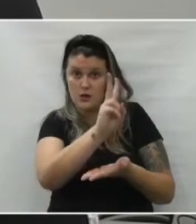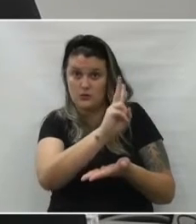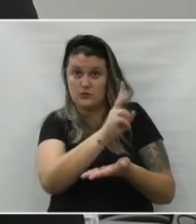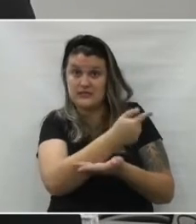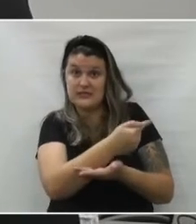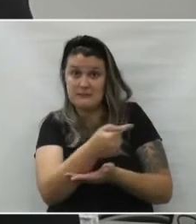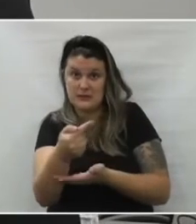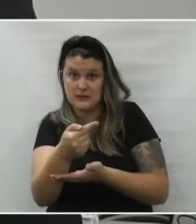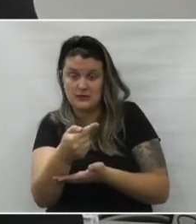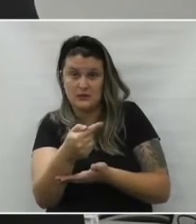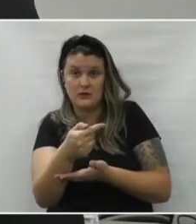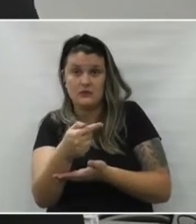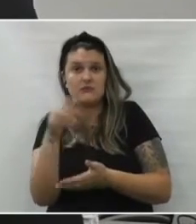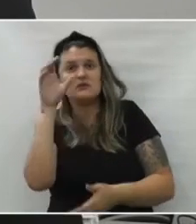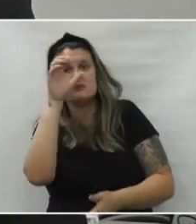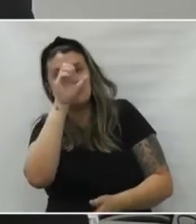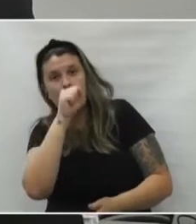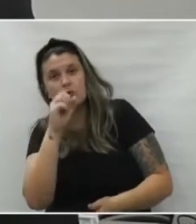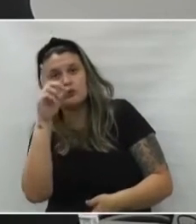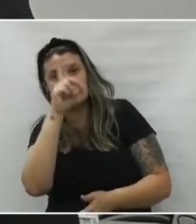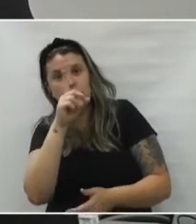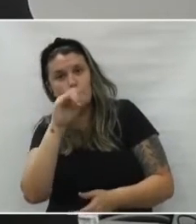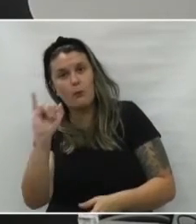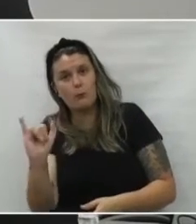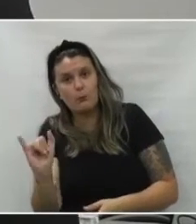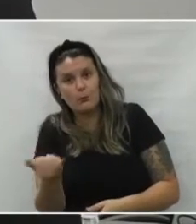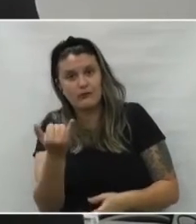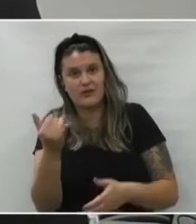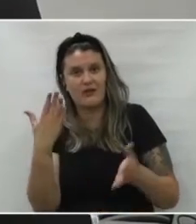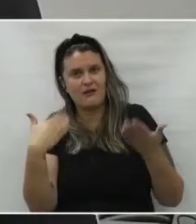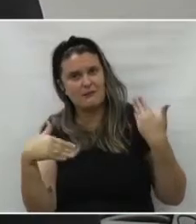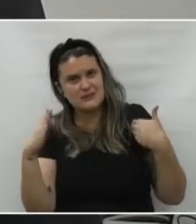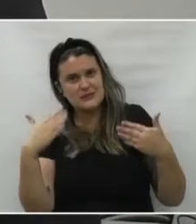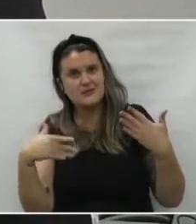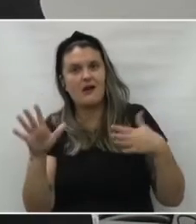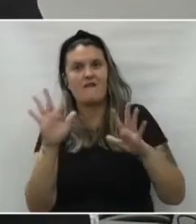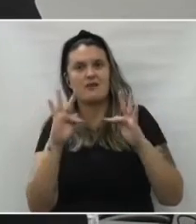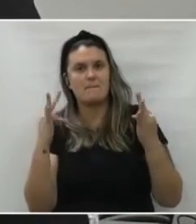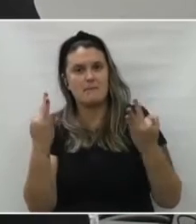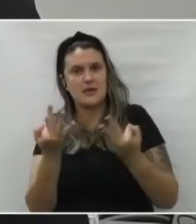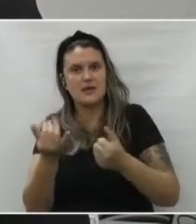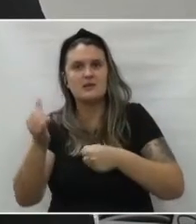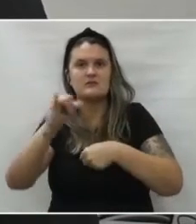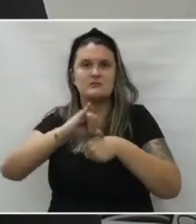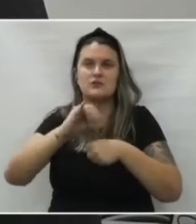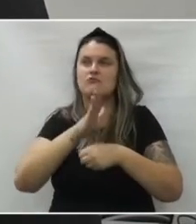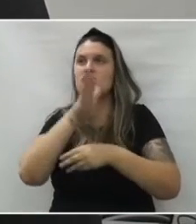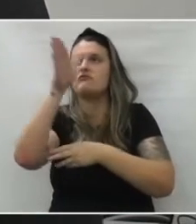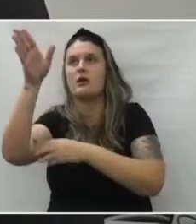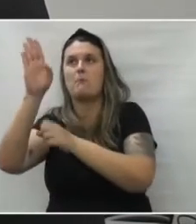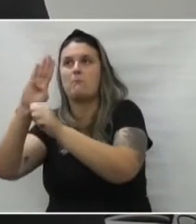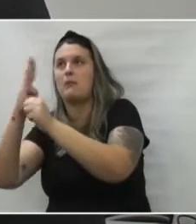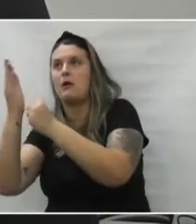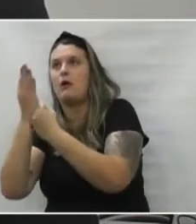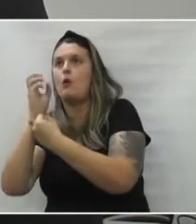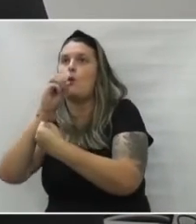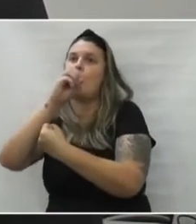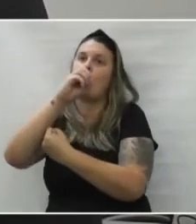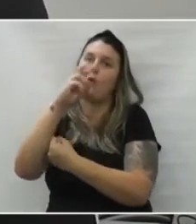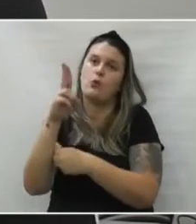semana. E aquele final de semana que pode ter o lazer dele, né? Vim aí para o centro, se deslocar até para um outro